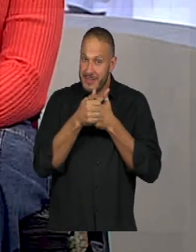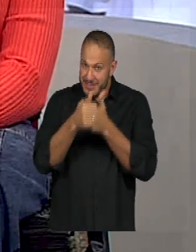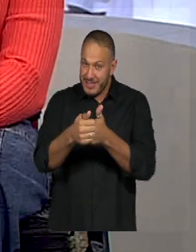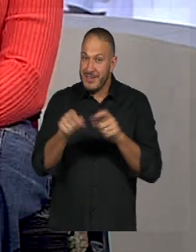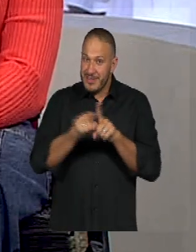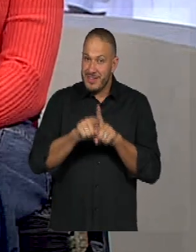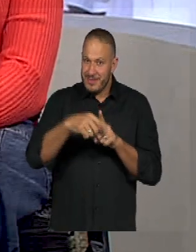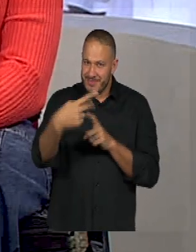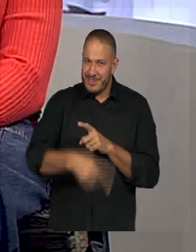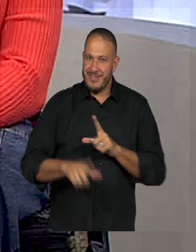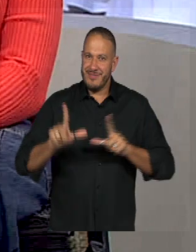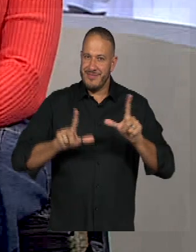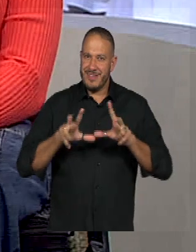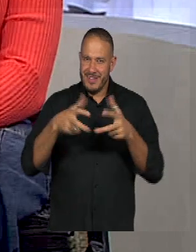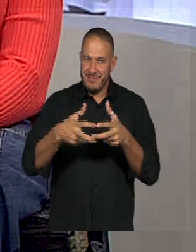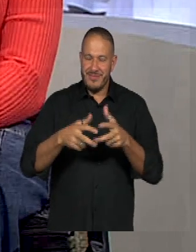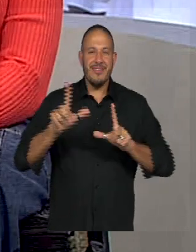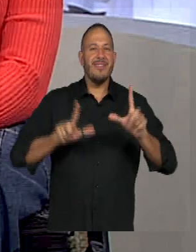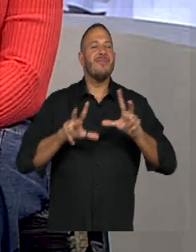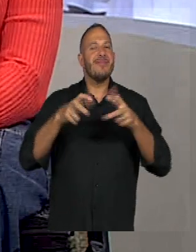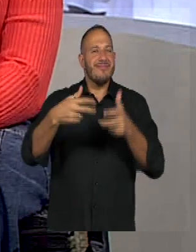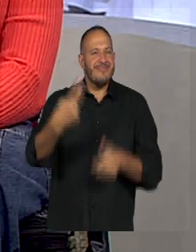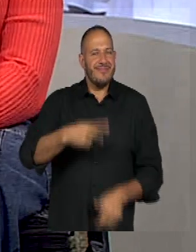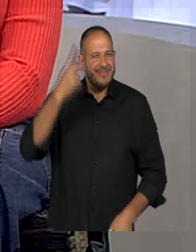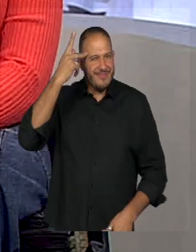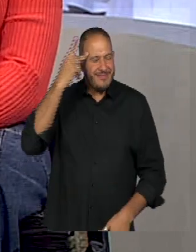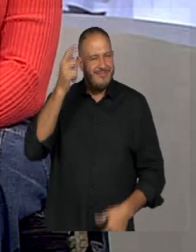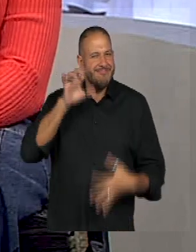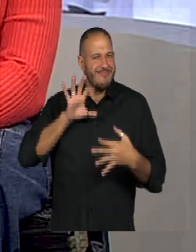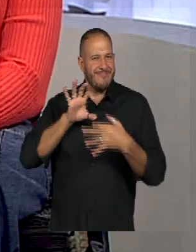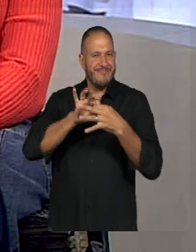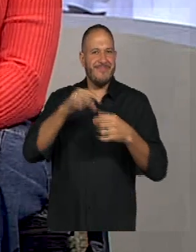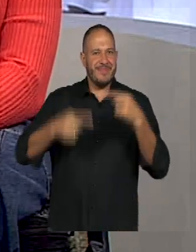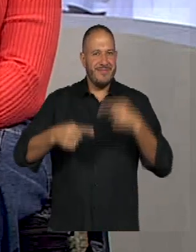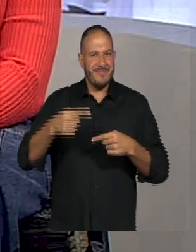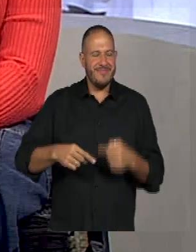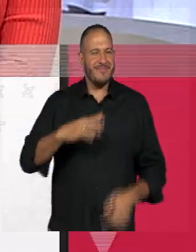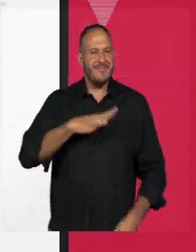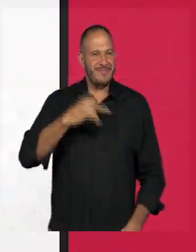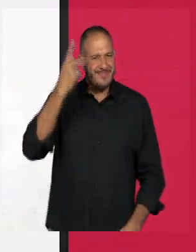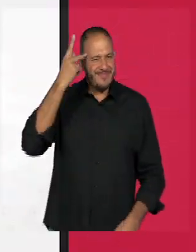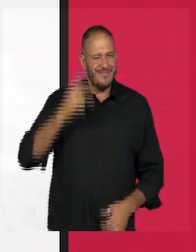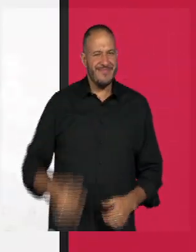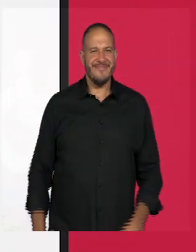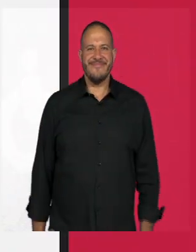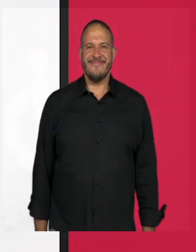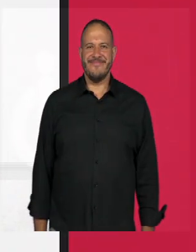Câmara no Instagram. Rede Câmara São Paulo, sua conexão com a política da cidade.